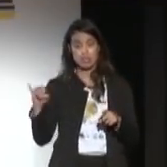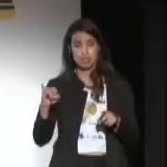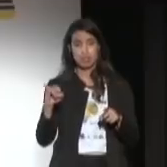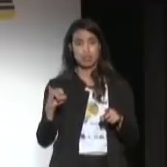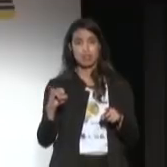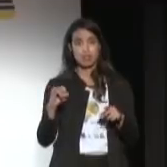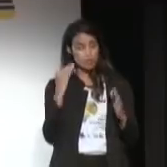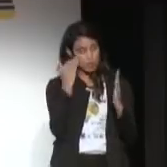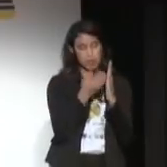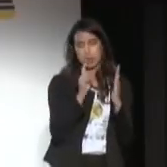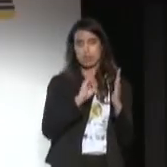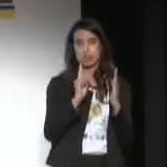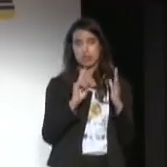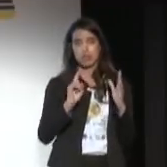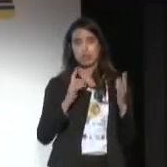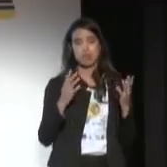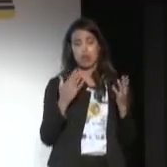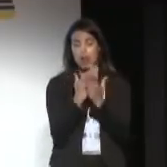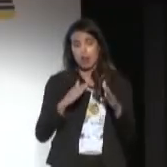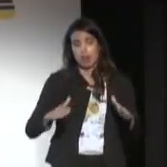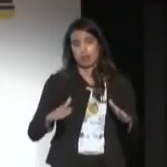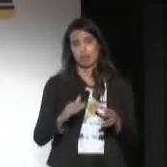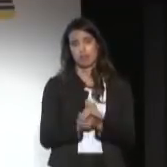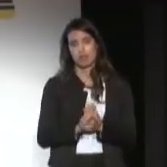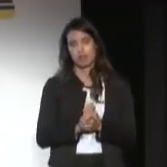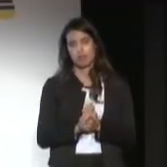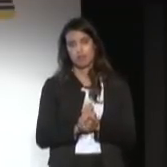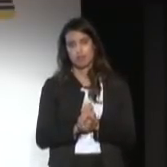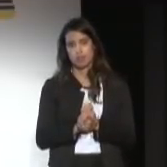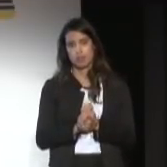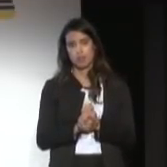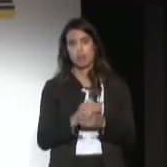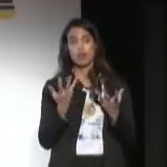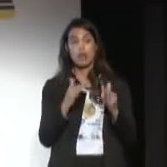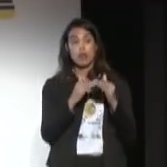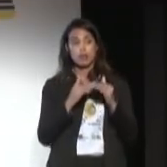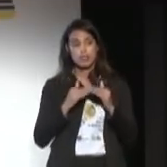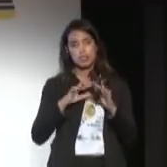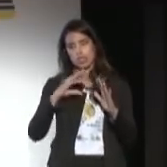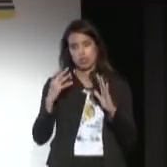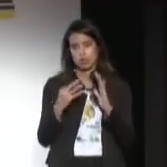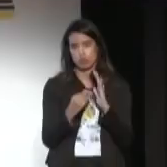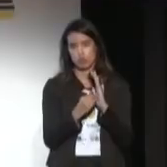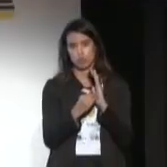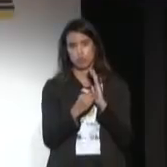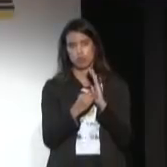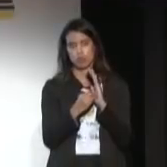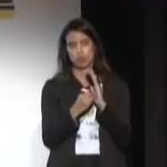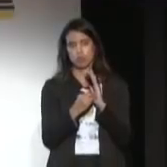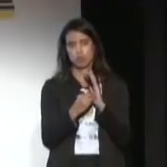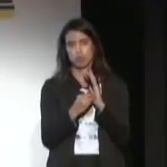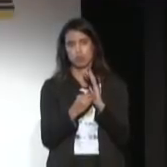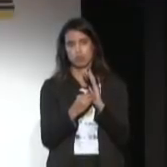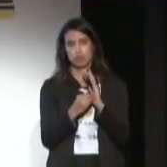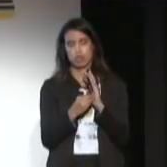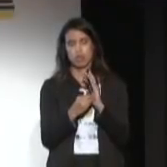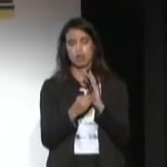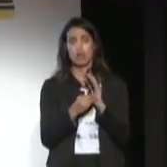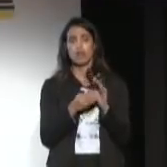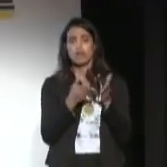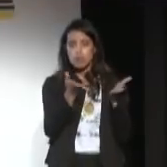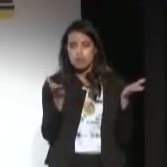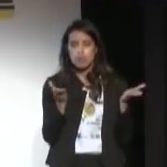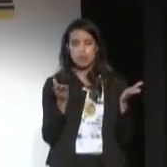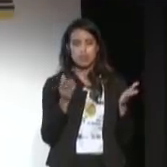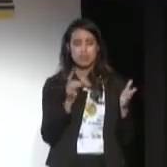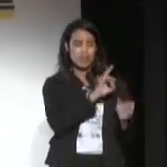eu gostaria de pedir aqui a todos, e também manter em mim esse pedido, que é garantia de direito.